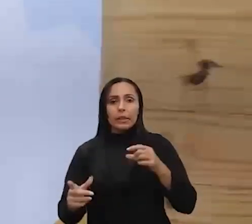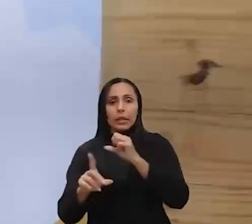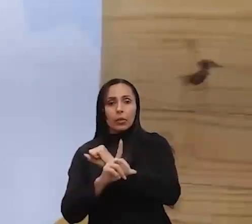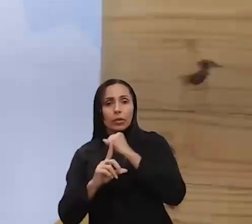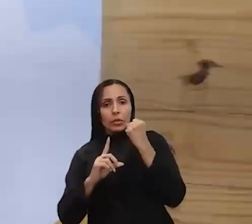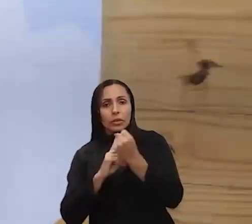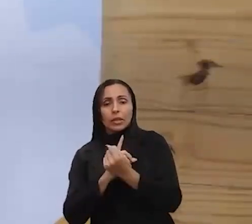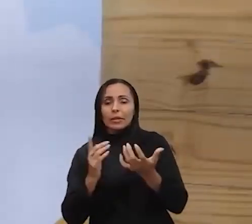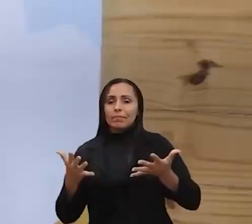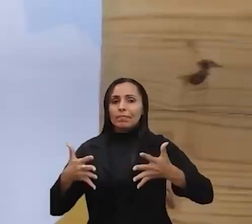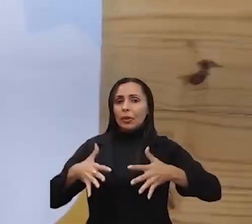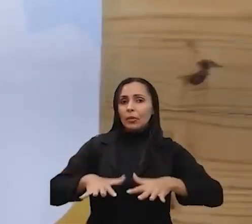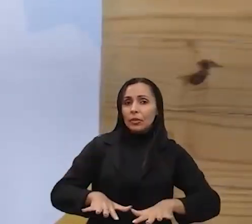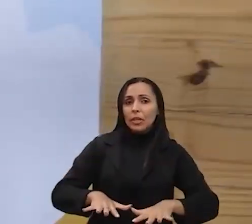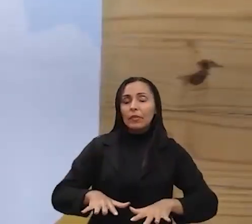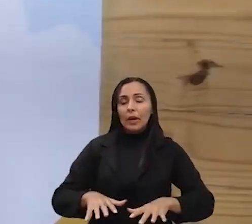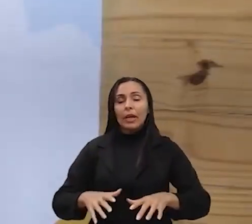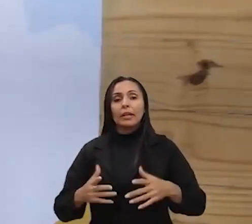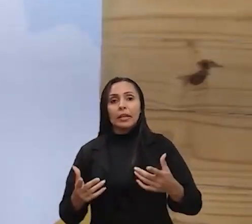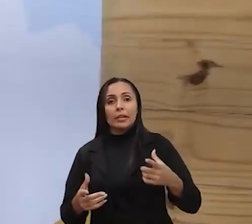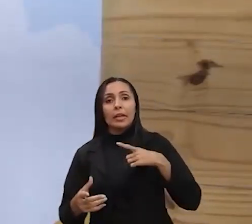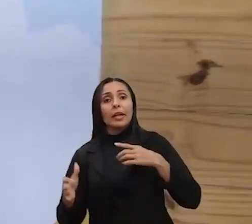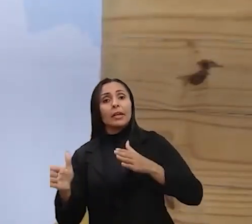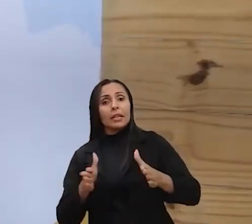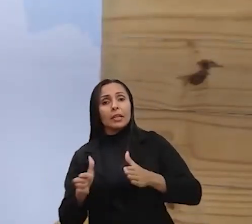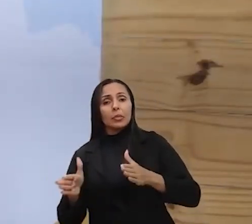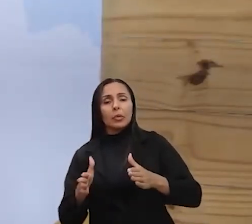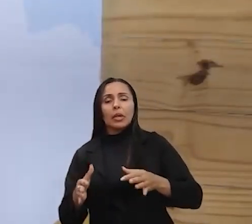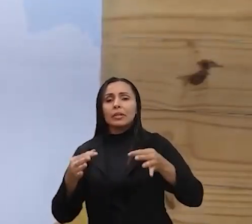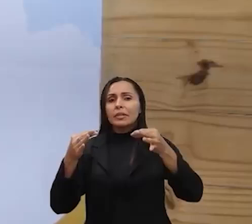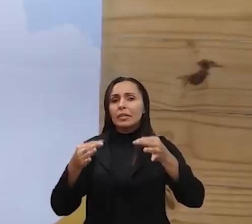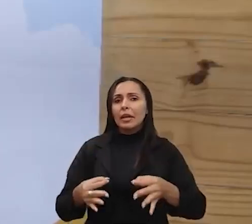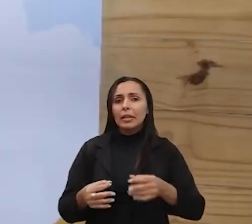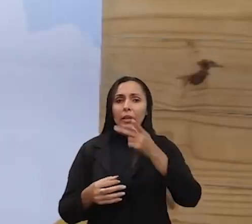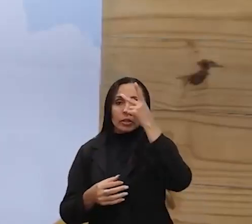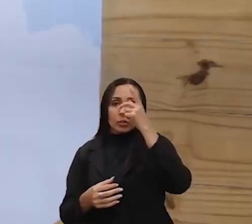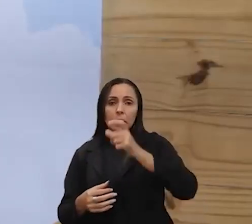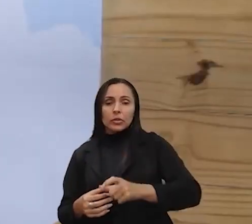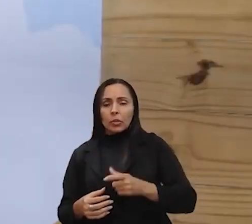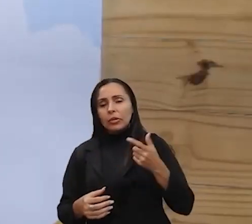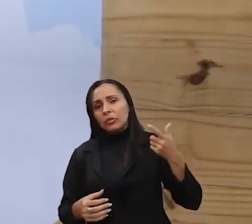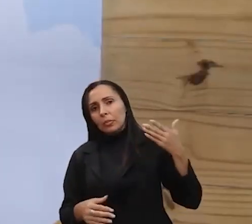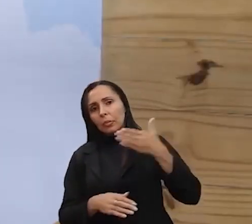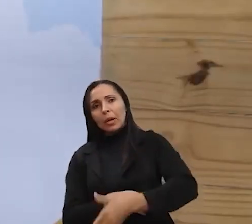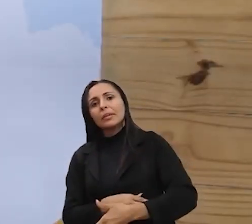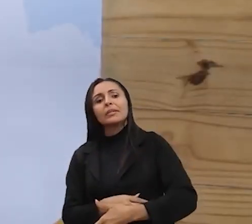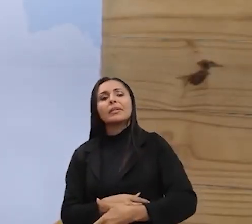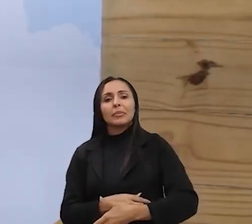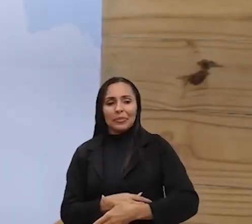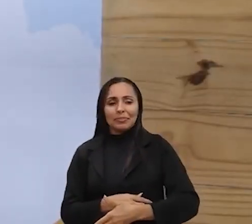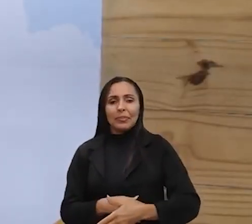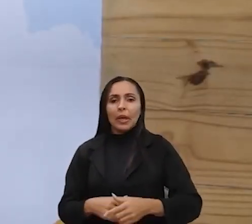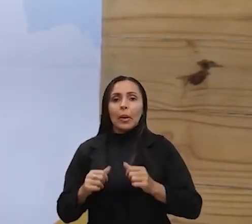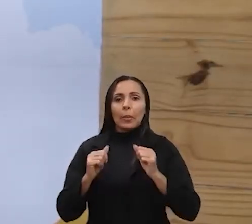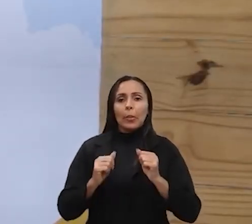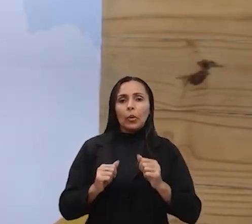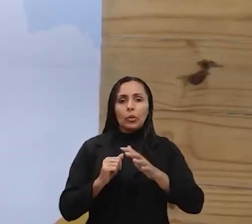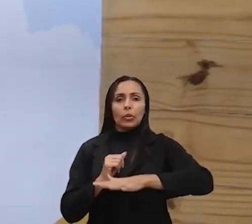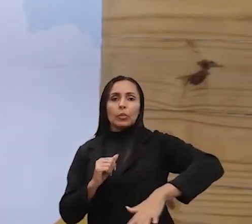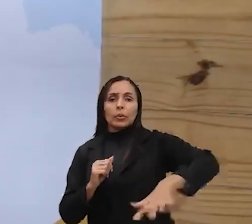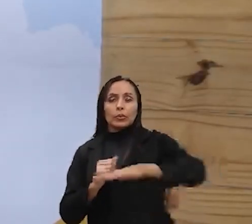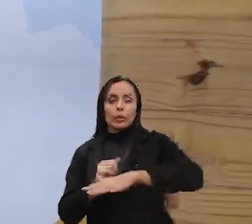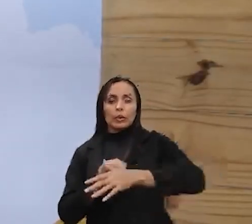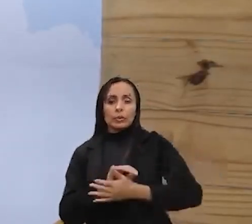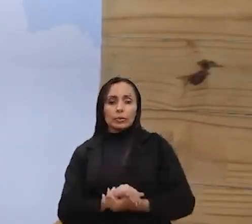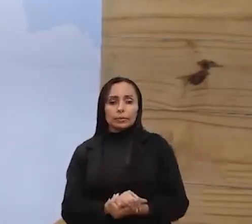mais inclusiva e que a gente possua a acessibilidade adequada para que essas pessoas possam fazer parte, para que essas pessoas possam ocupar esses